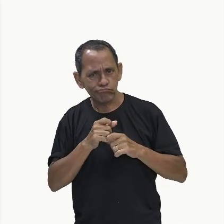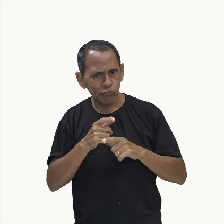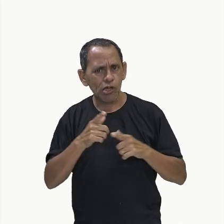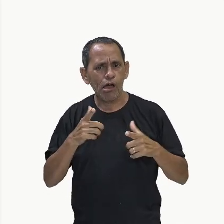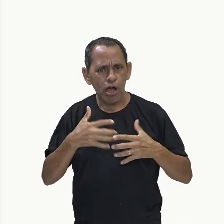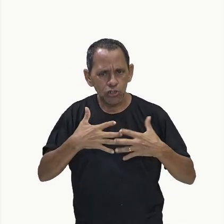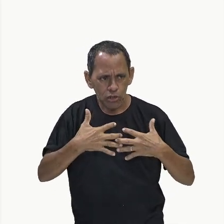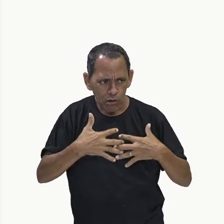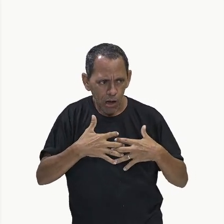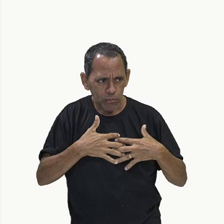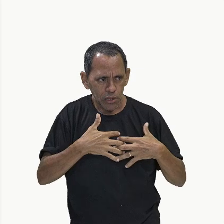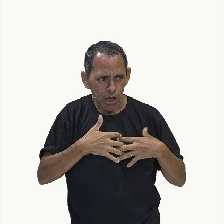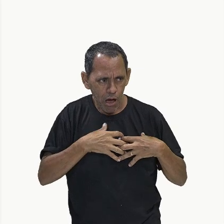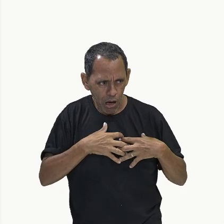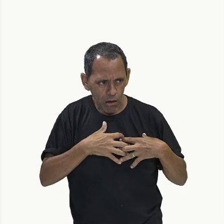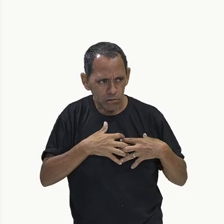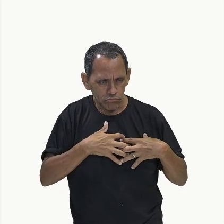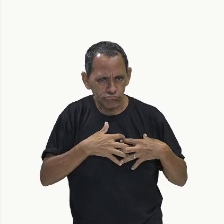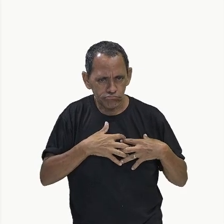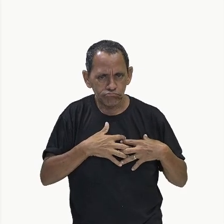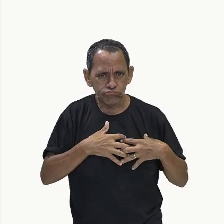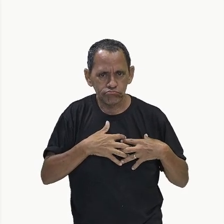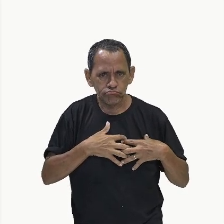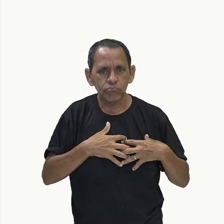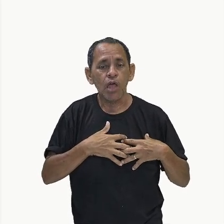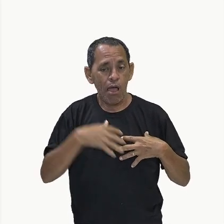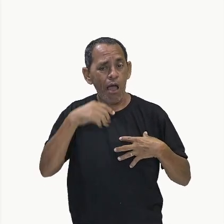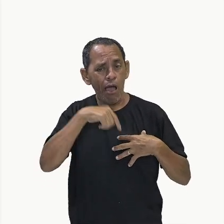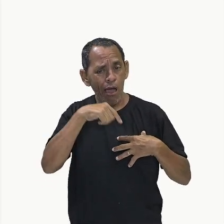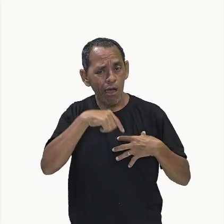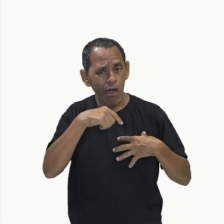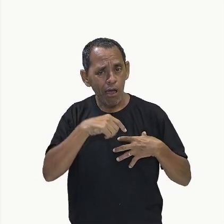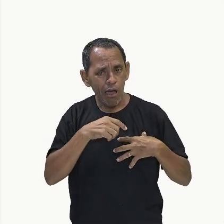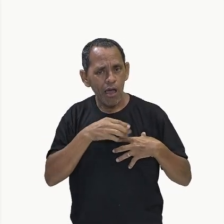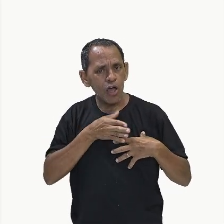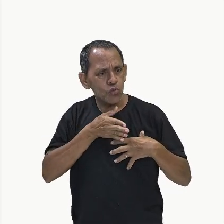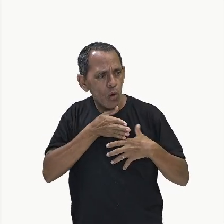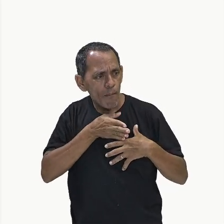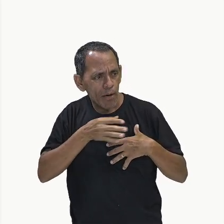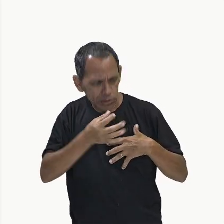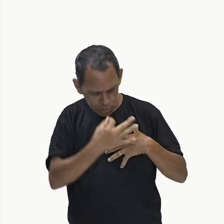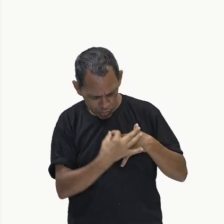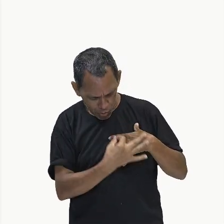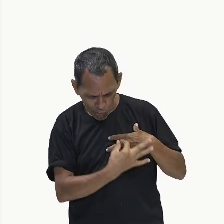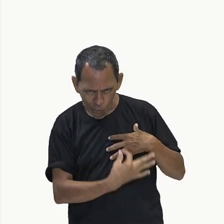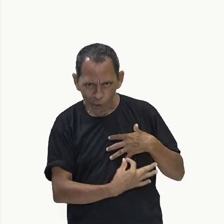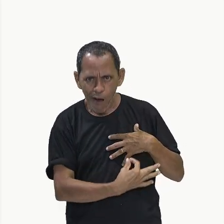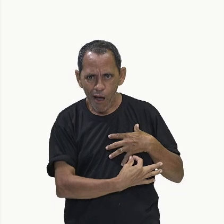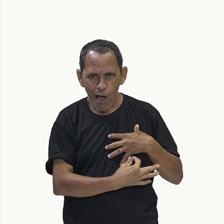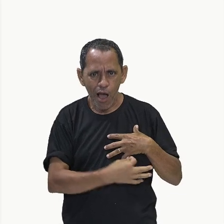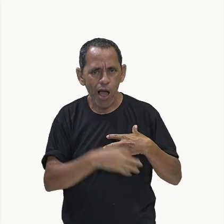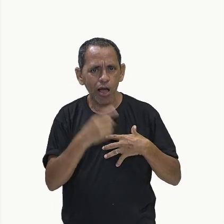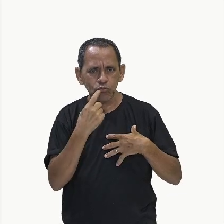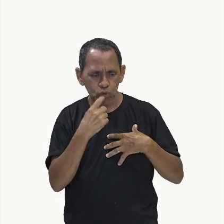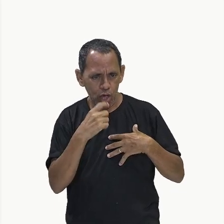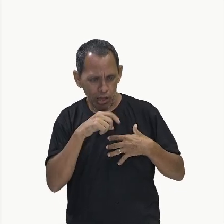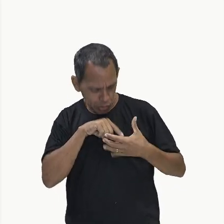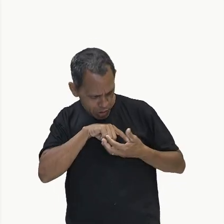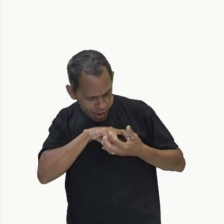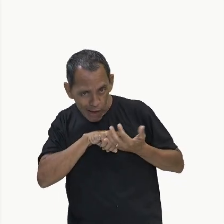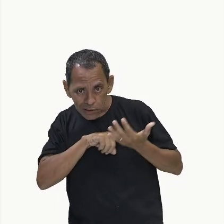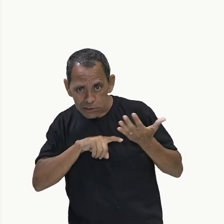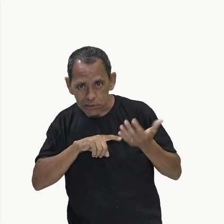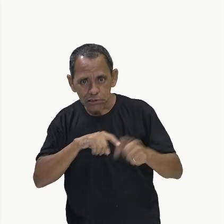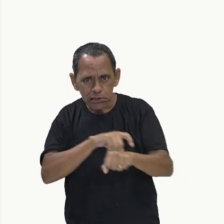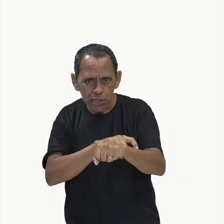capilares e por esses capilares que é onde passa, né, o sangue, é onde esse